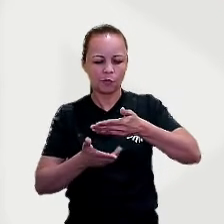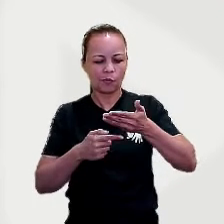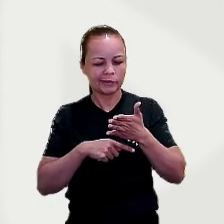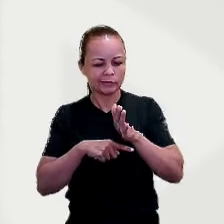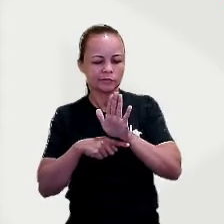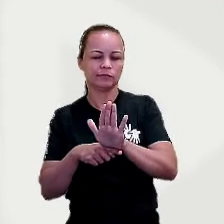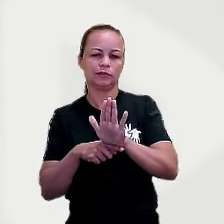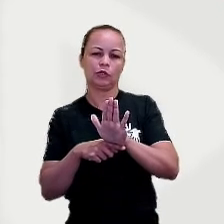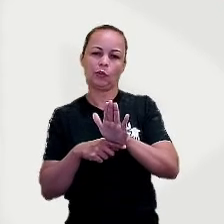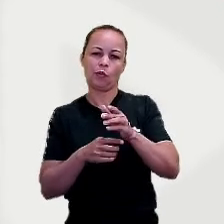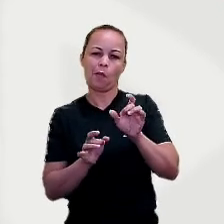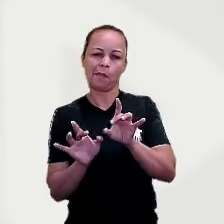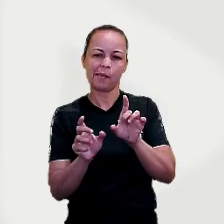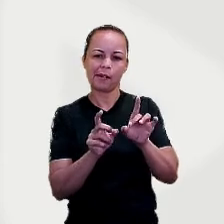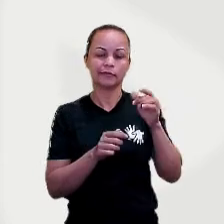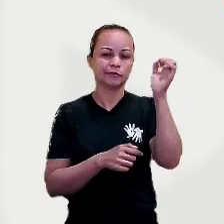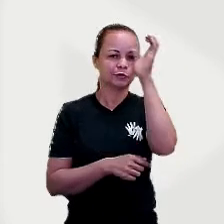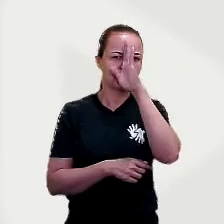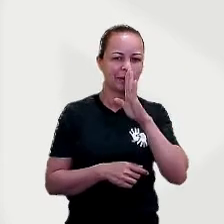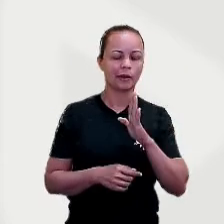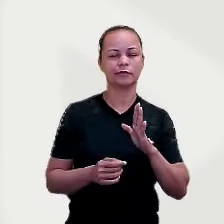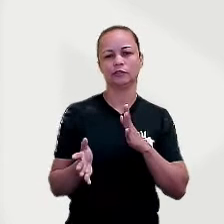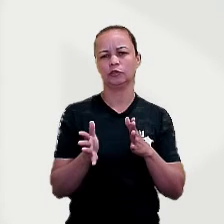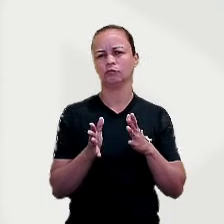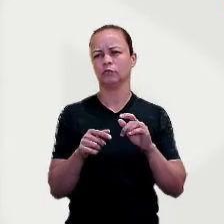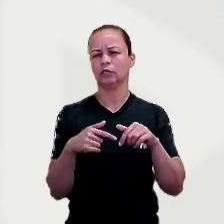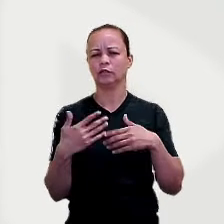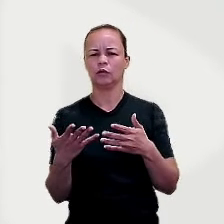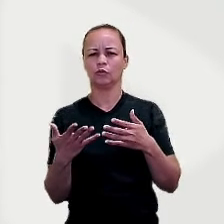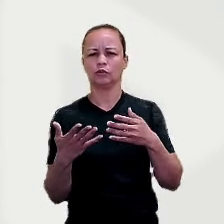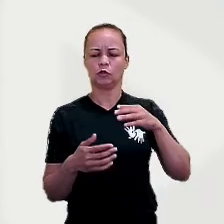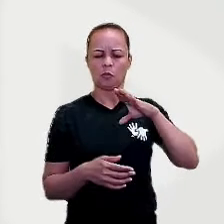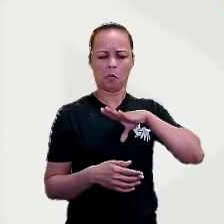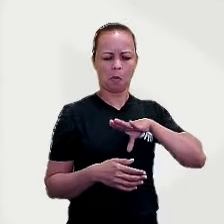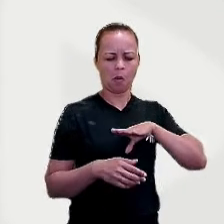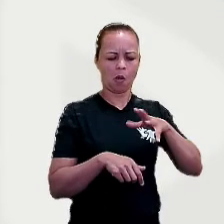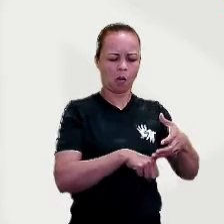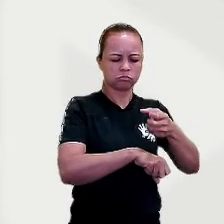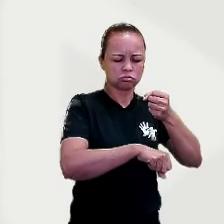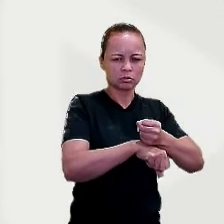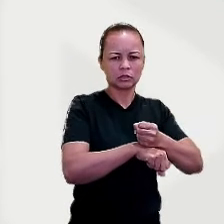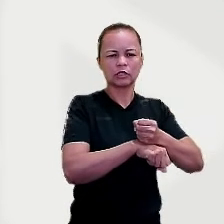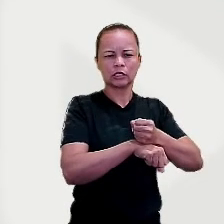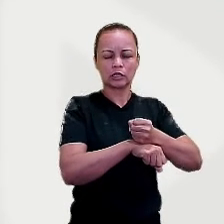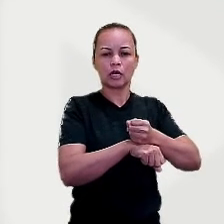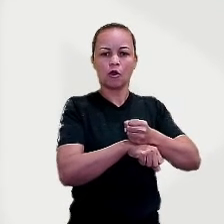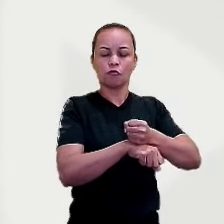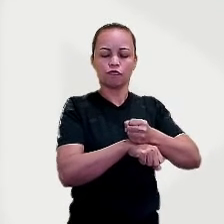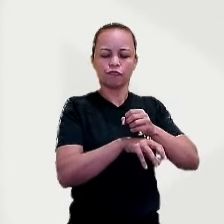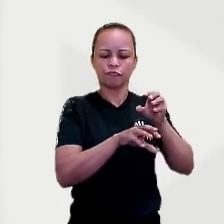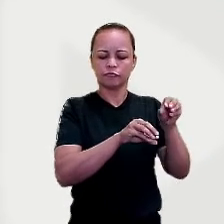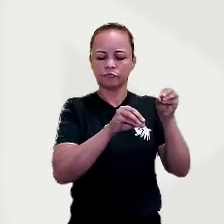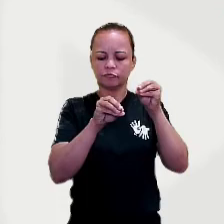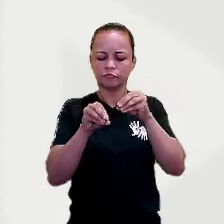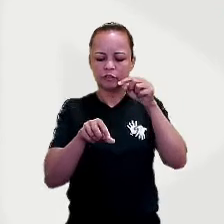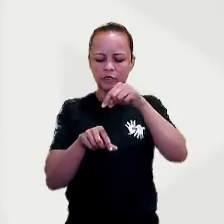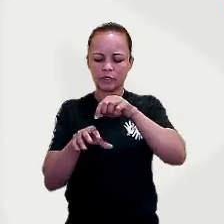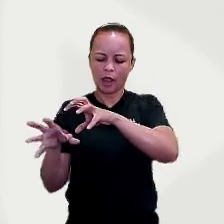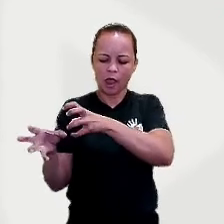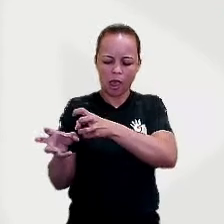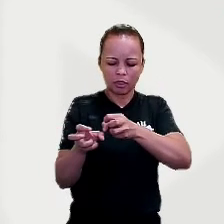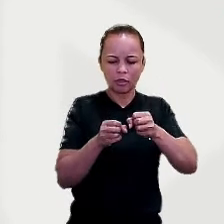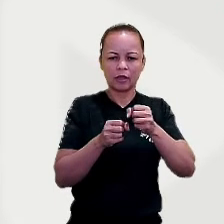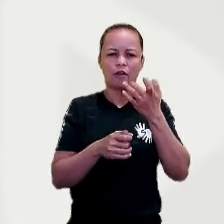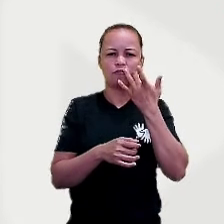comércio brasileiro, que até então só a gente era a colônia de Portugal, então Portugal vinha e retirava o ouro, o que a gente tinha